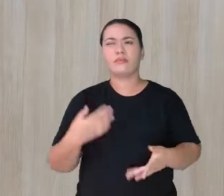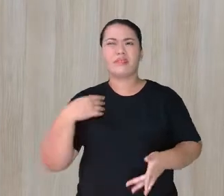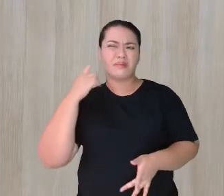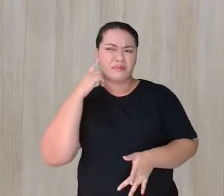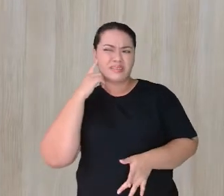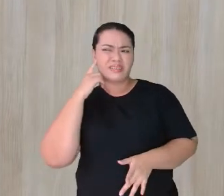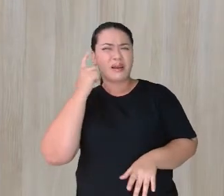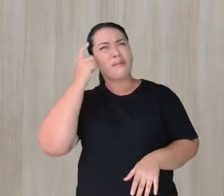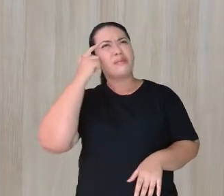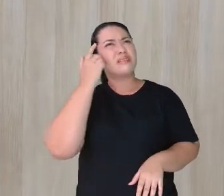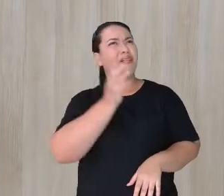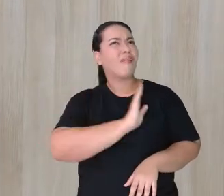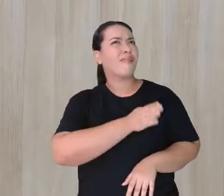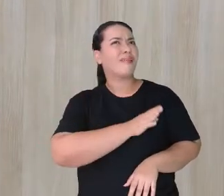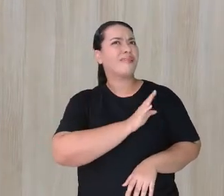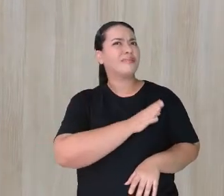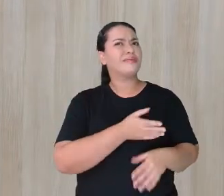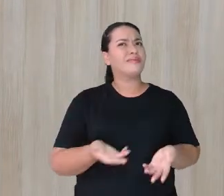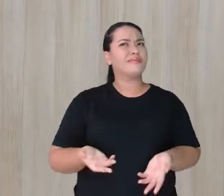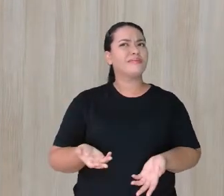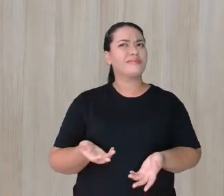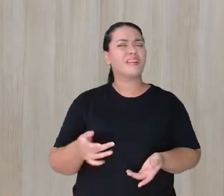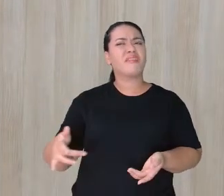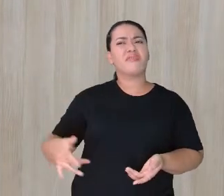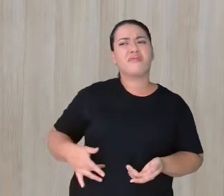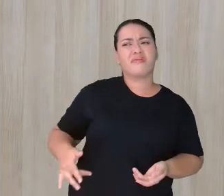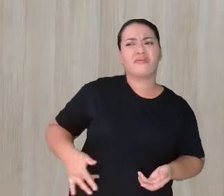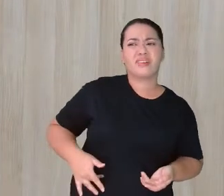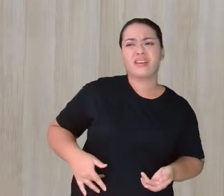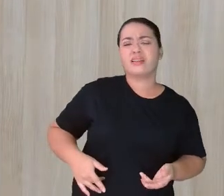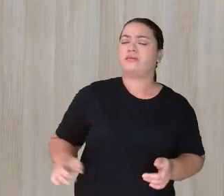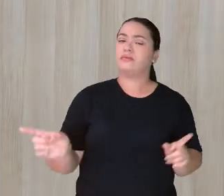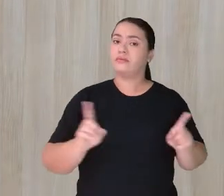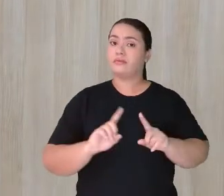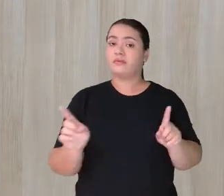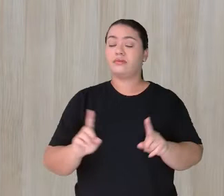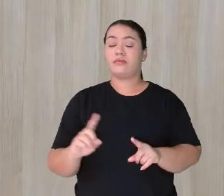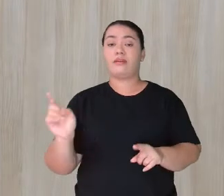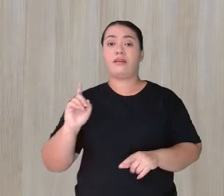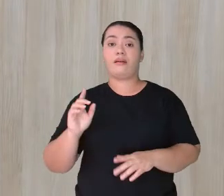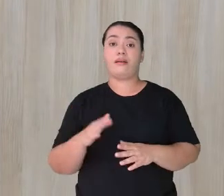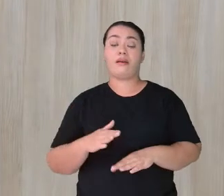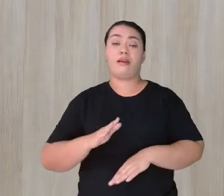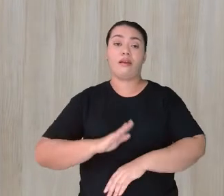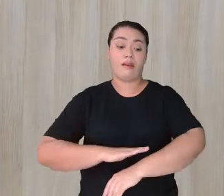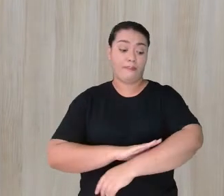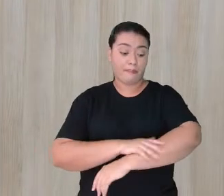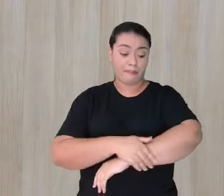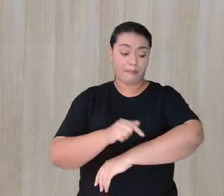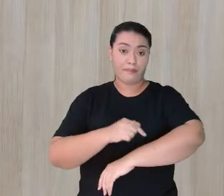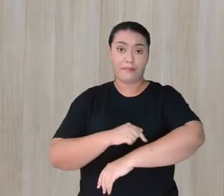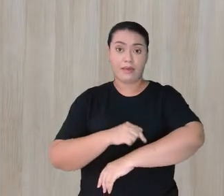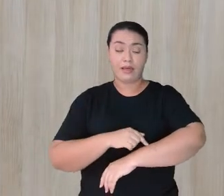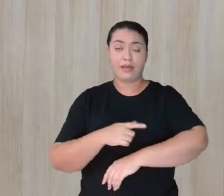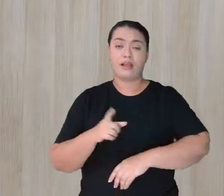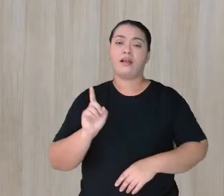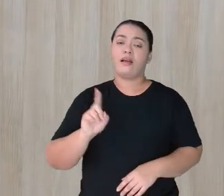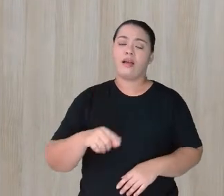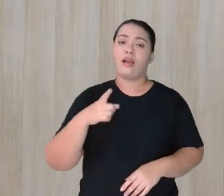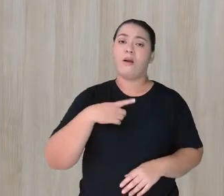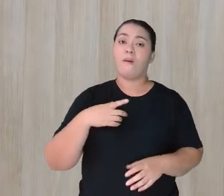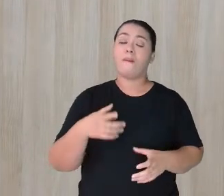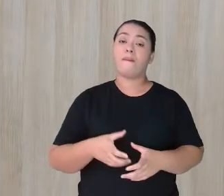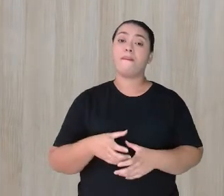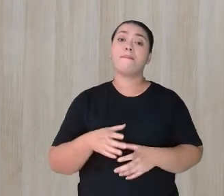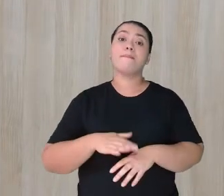será que é o coração? Será que é o fígado? Mas é a nossa pele considerado maior, é uma questão